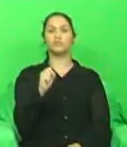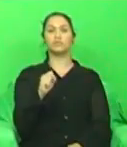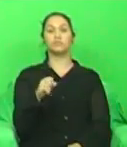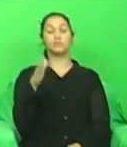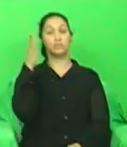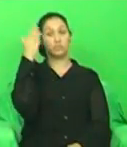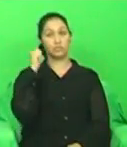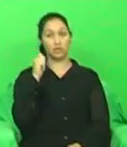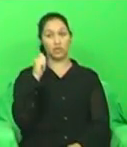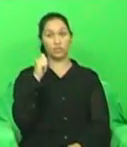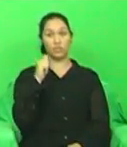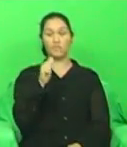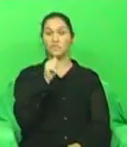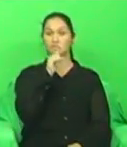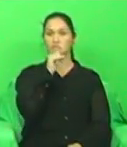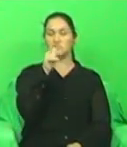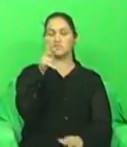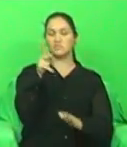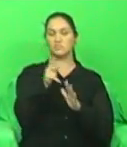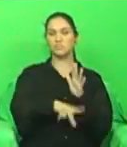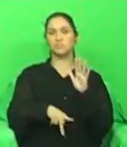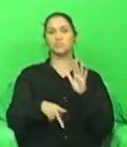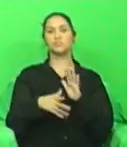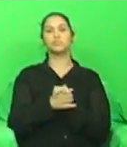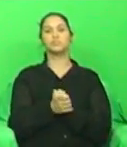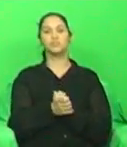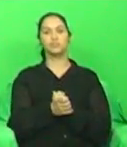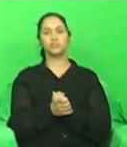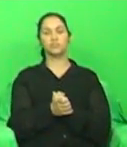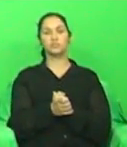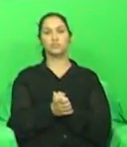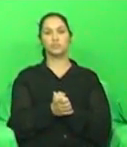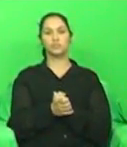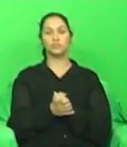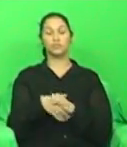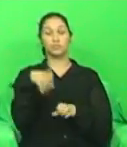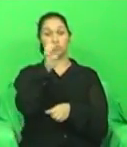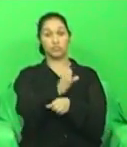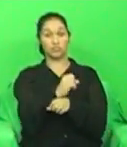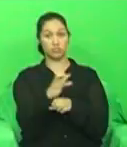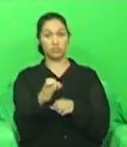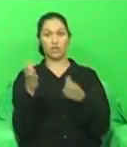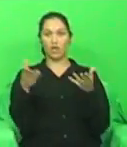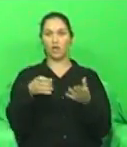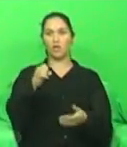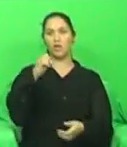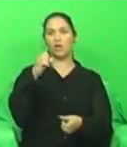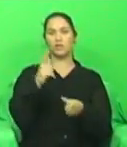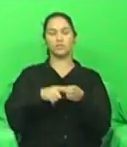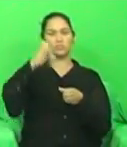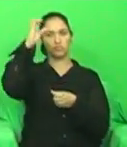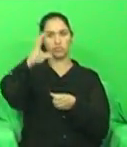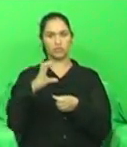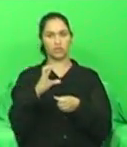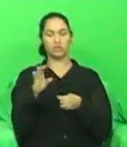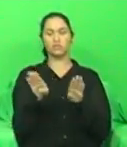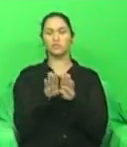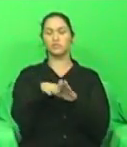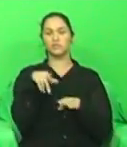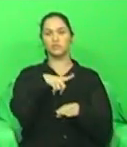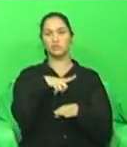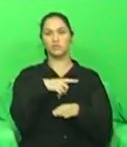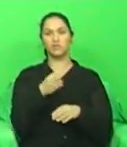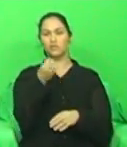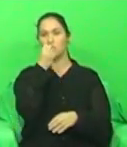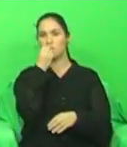existe outro município que saia já colocou esse projeto também e um projeto que veio és muito bom para a própria sociedade para